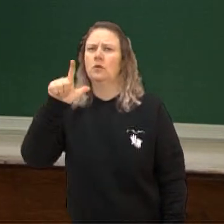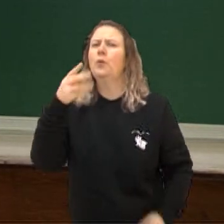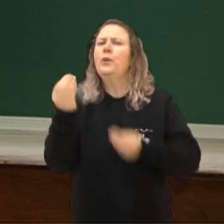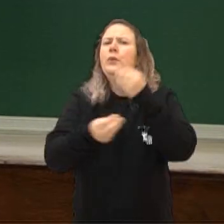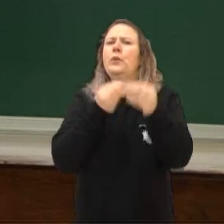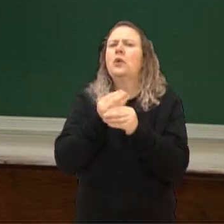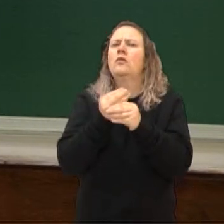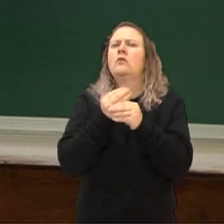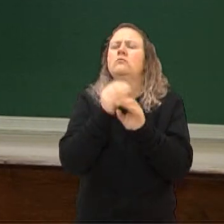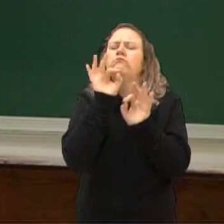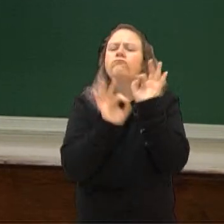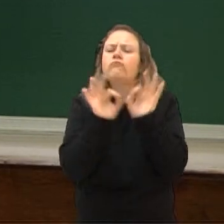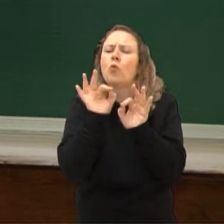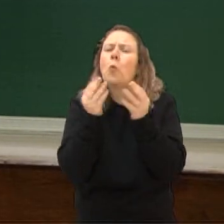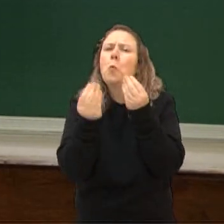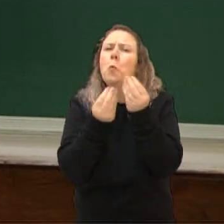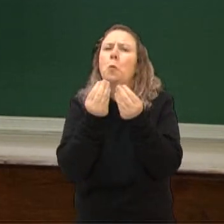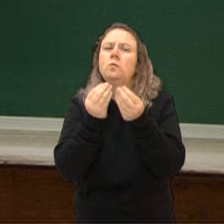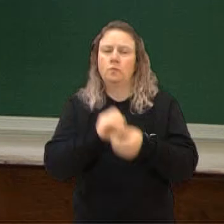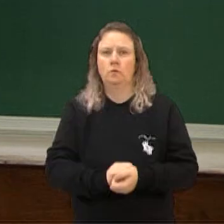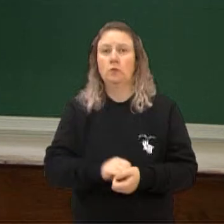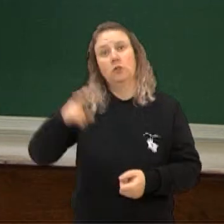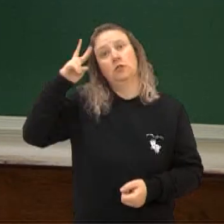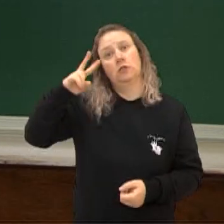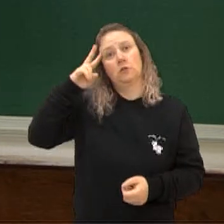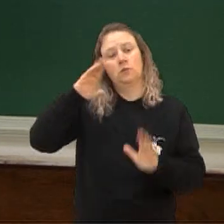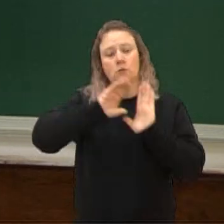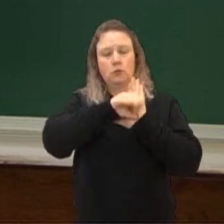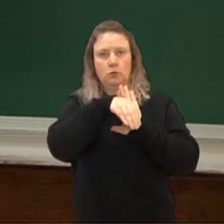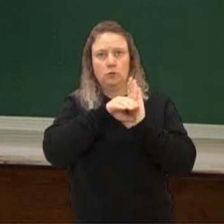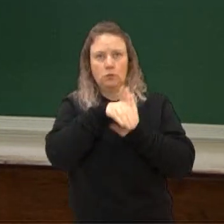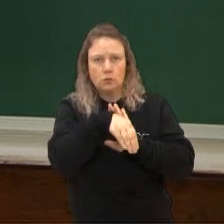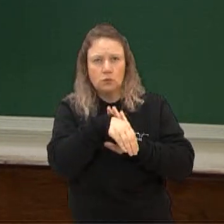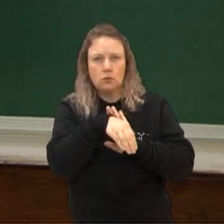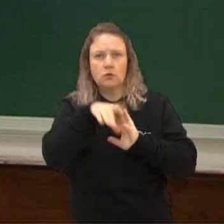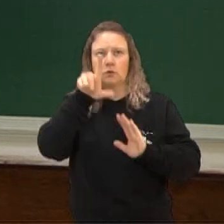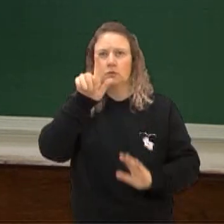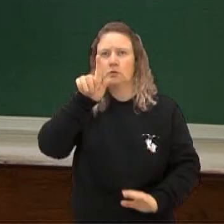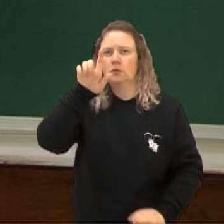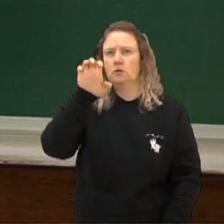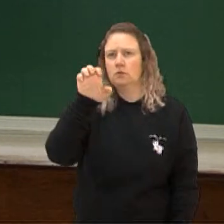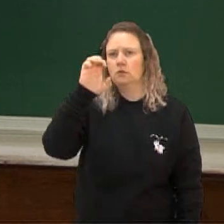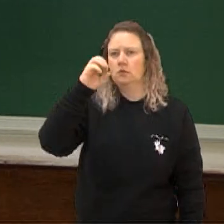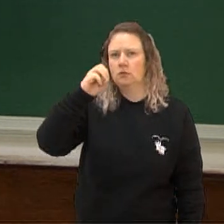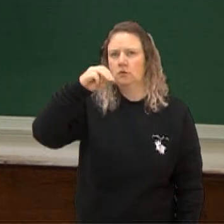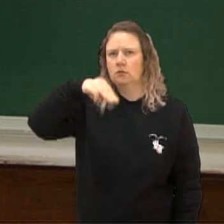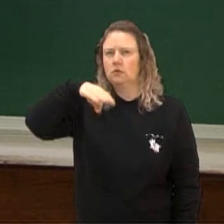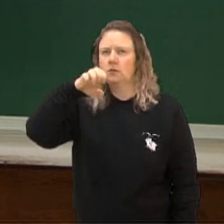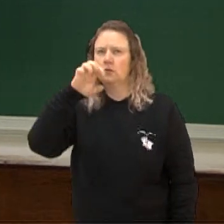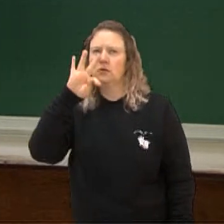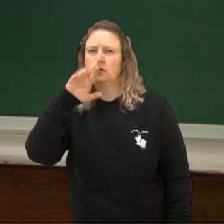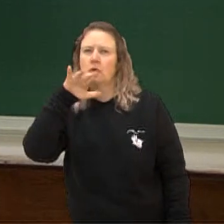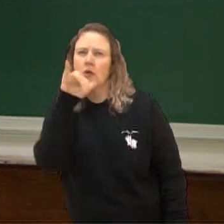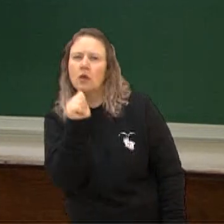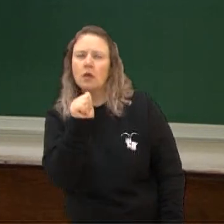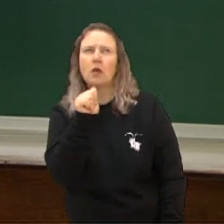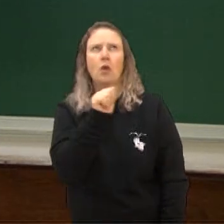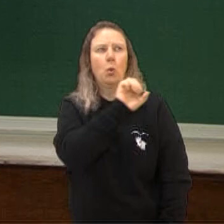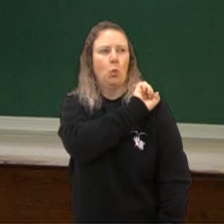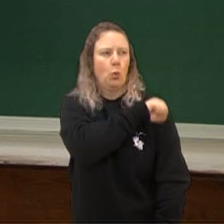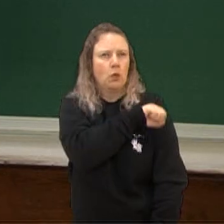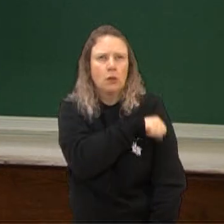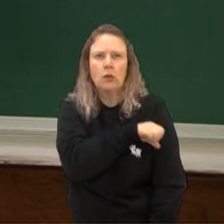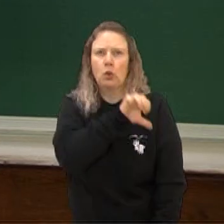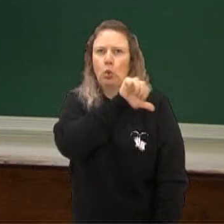dá para a gente lembrar de alguns conceitos de geometria lá no comecinho, não, finzinho já, 8º ano, 9º ano,